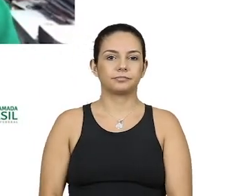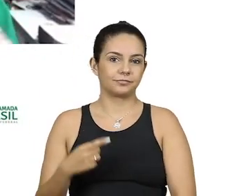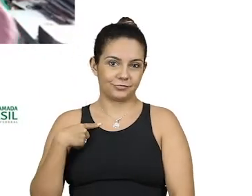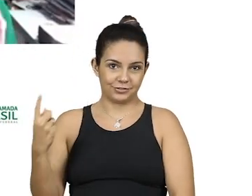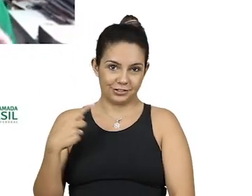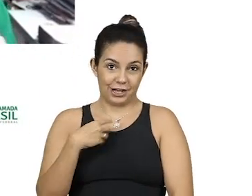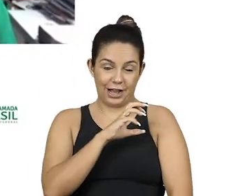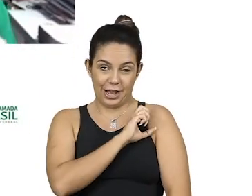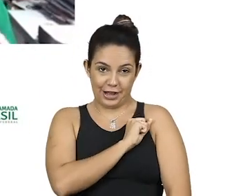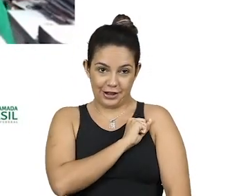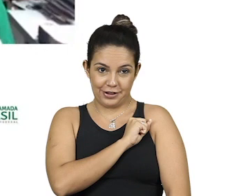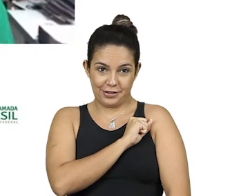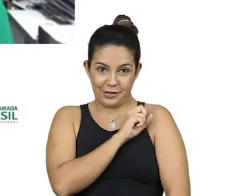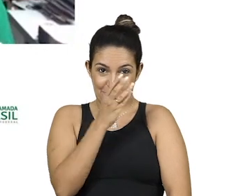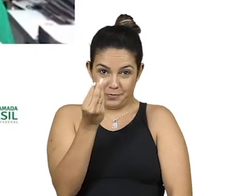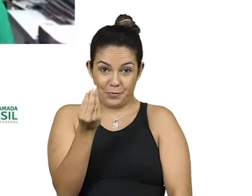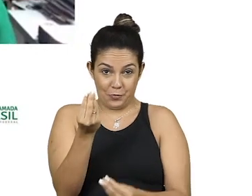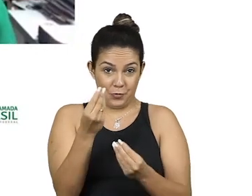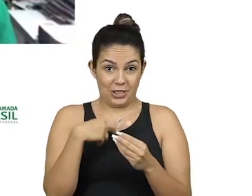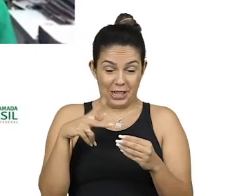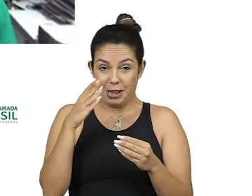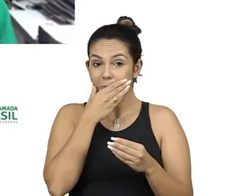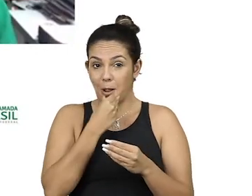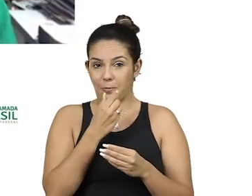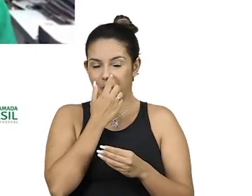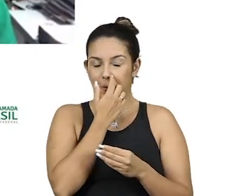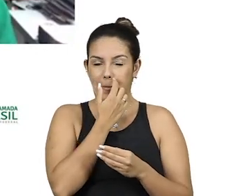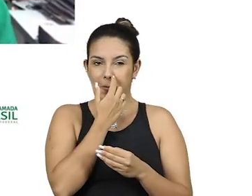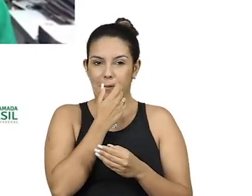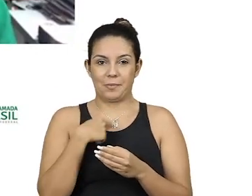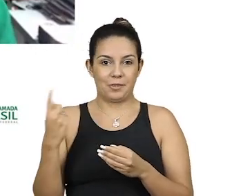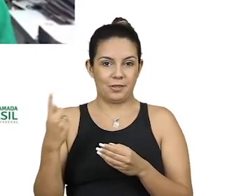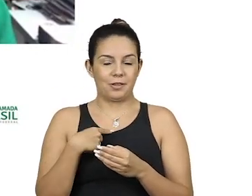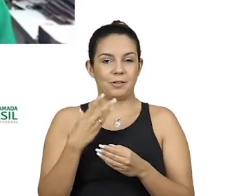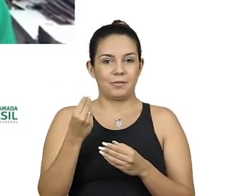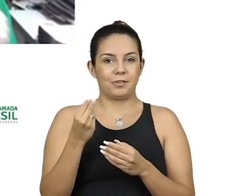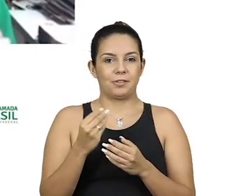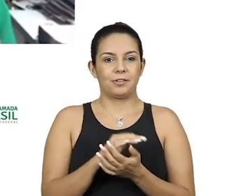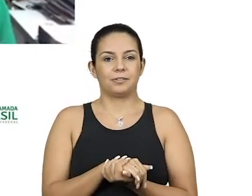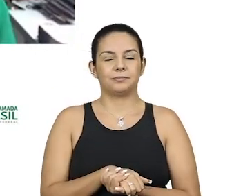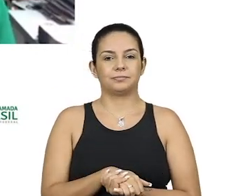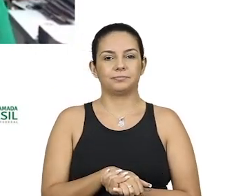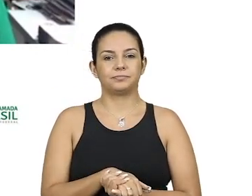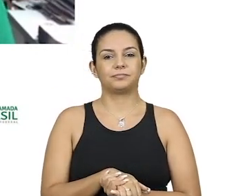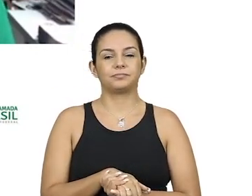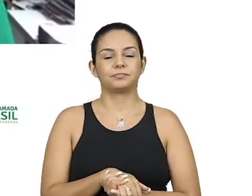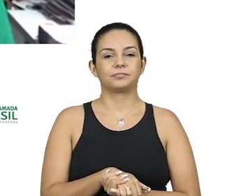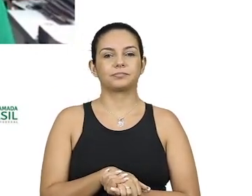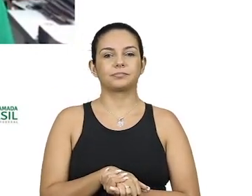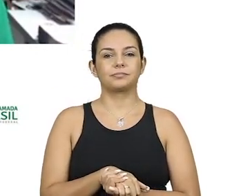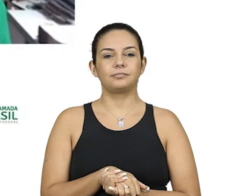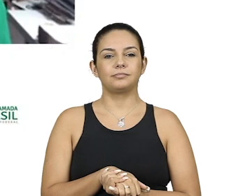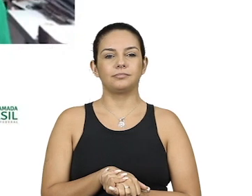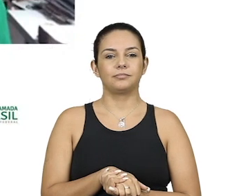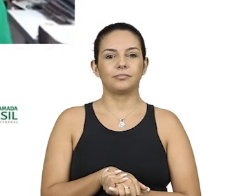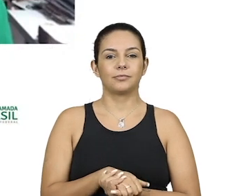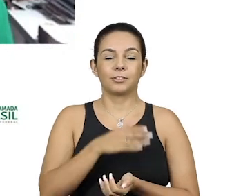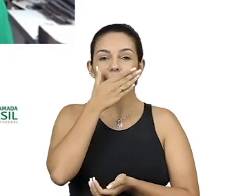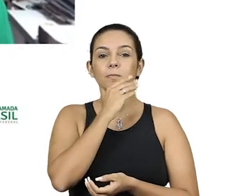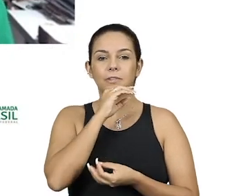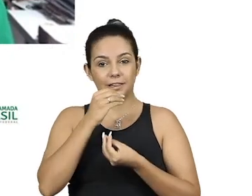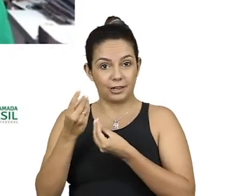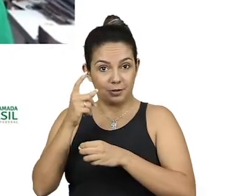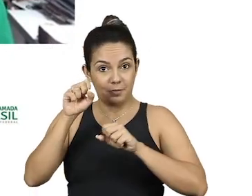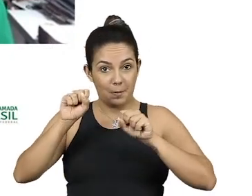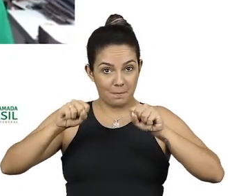nos amávamos incondicionalmente. Meu irmão Arduino Colasanti e eu. Então, meu pai deu